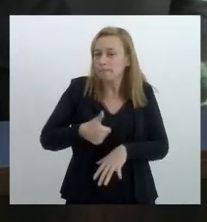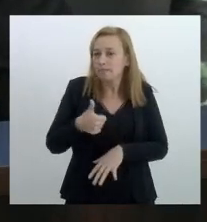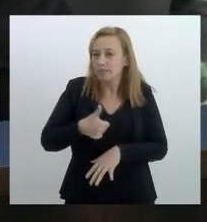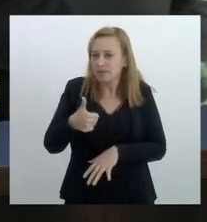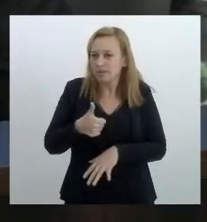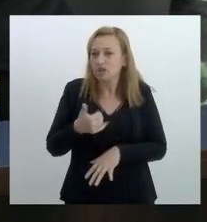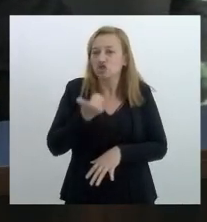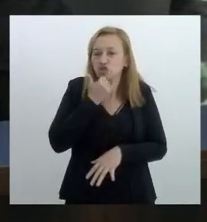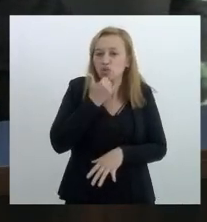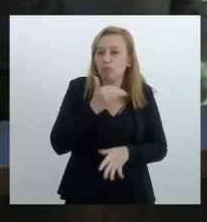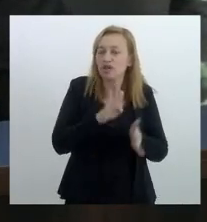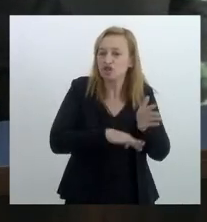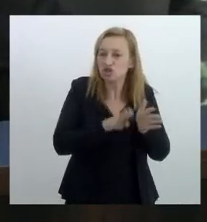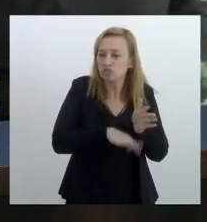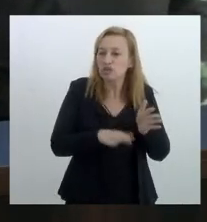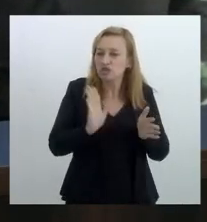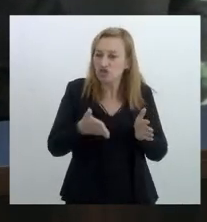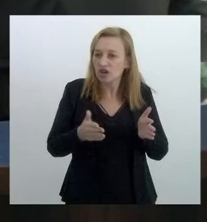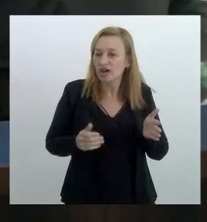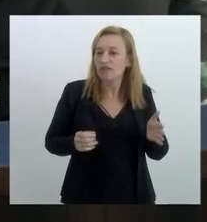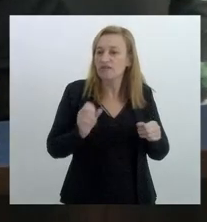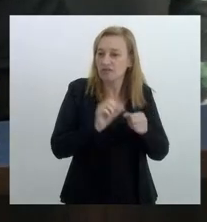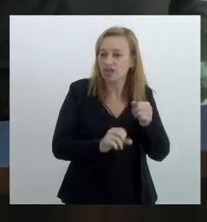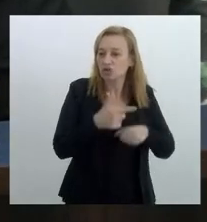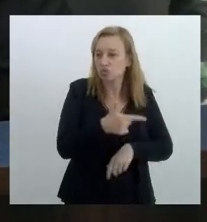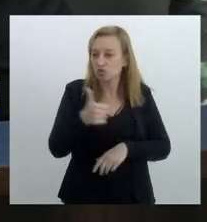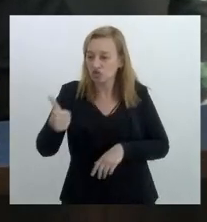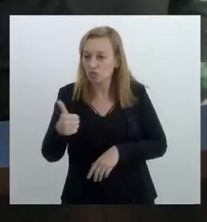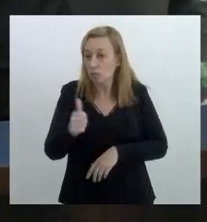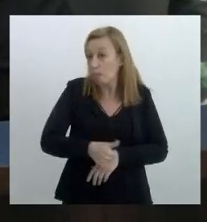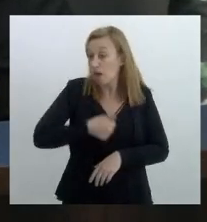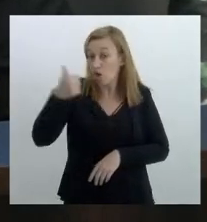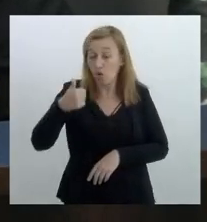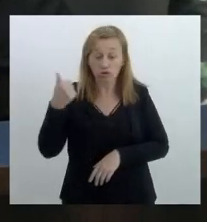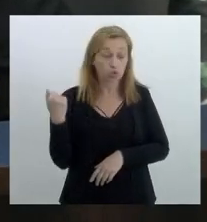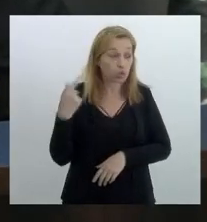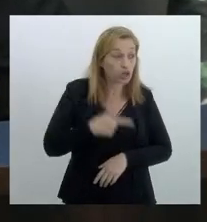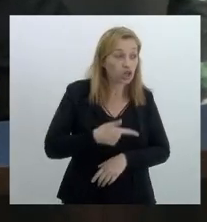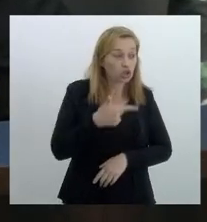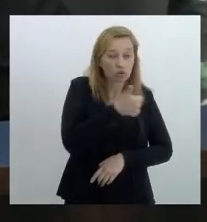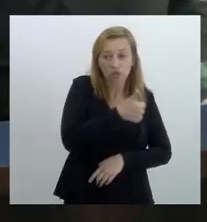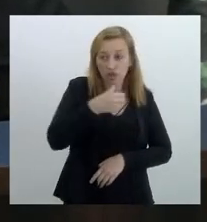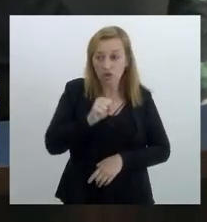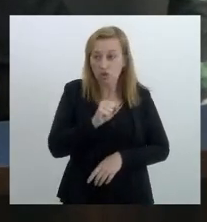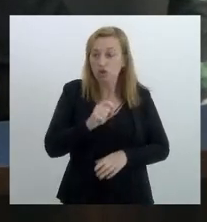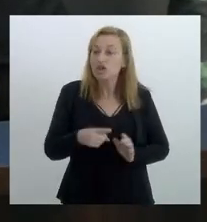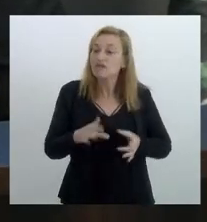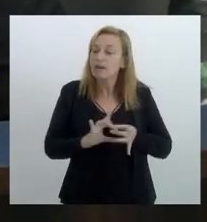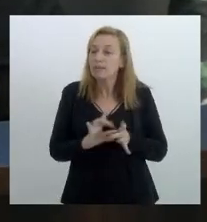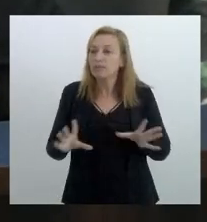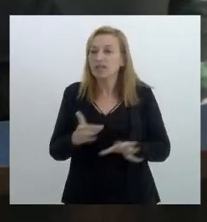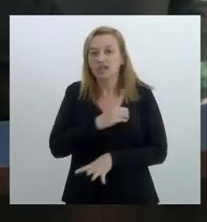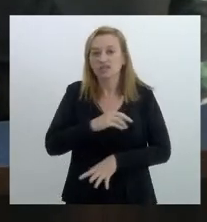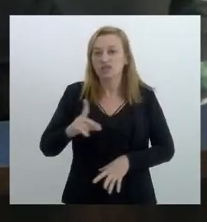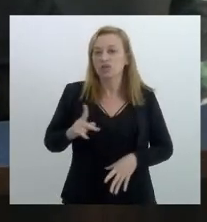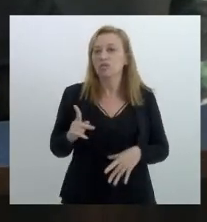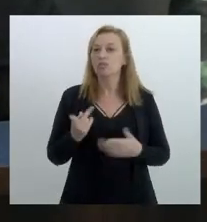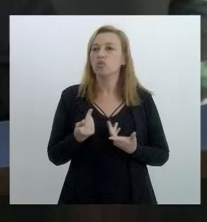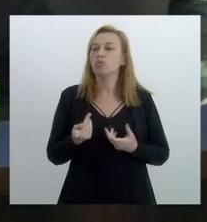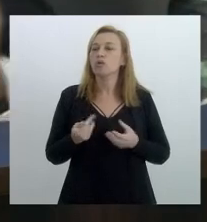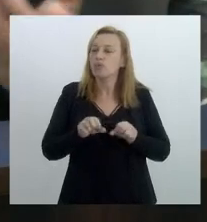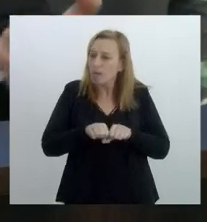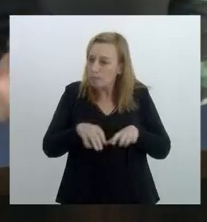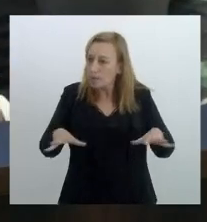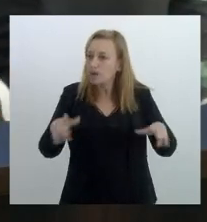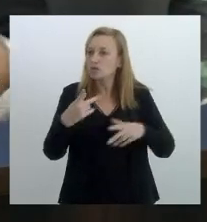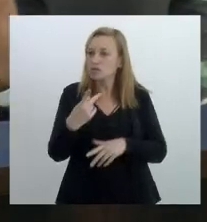a despesa executada de 2021 é melhor do que 2018, e vai permitir que a Defensoria Pública amplie o seu,